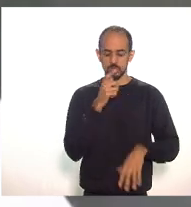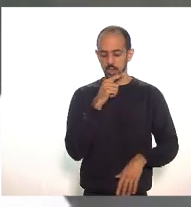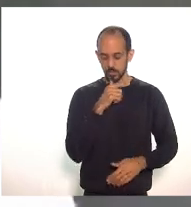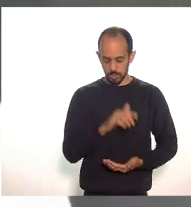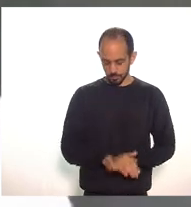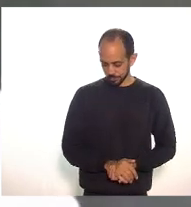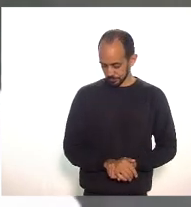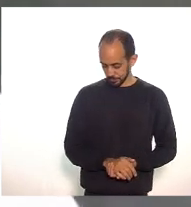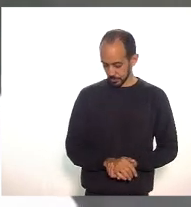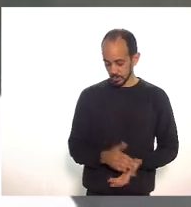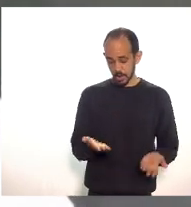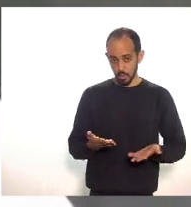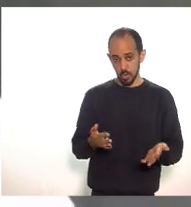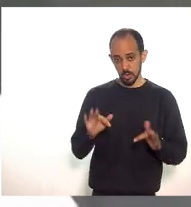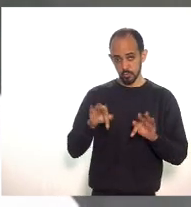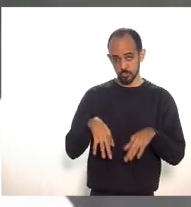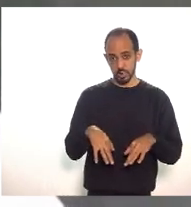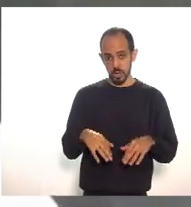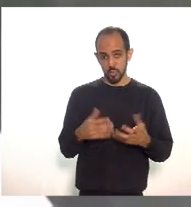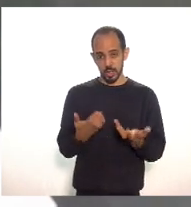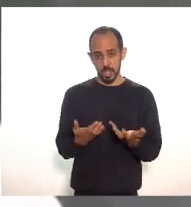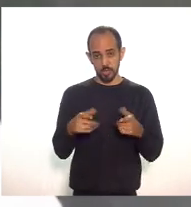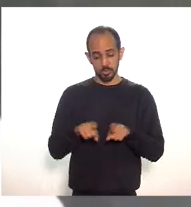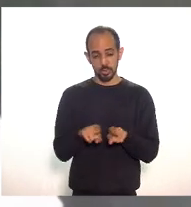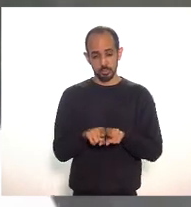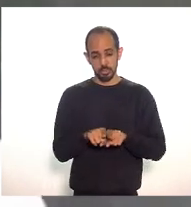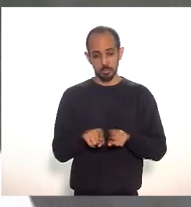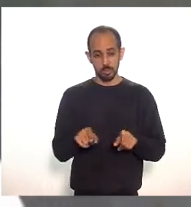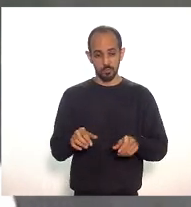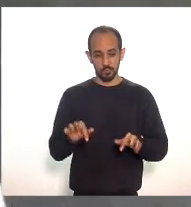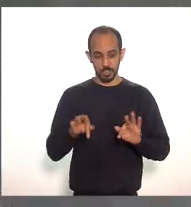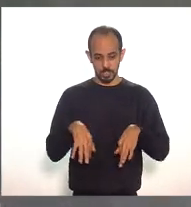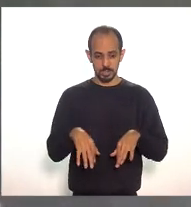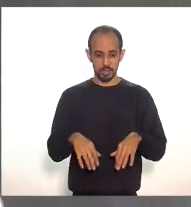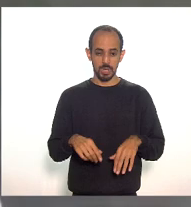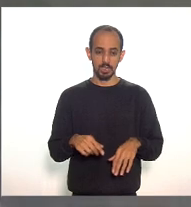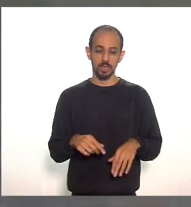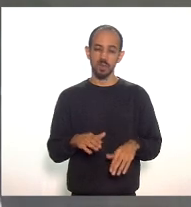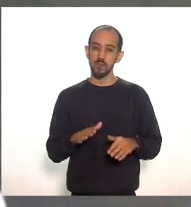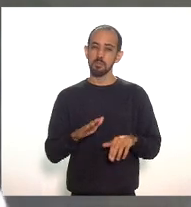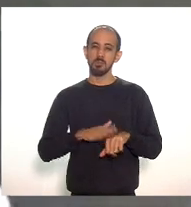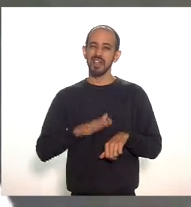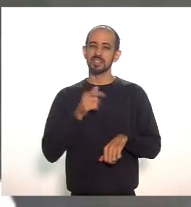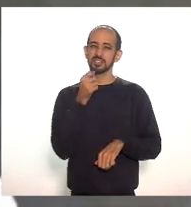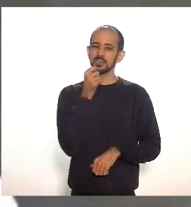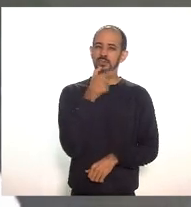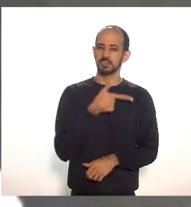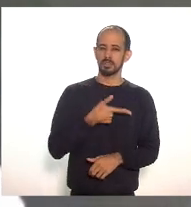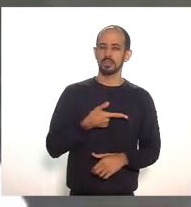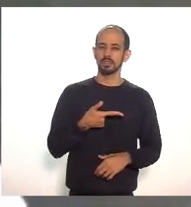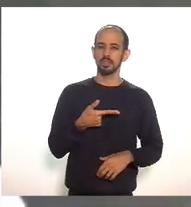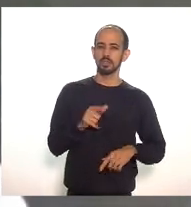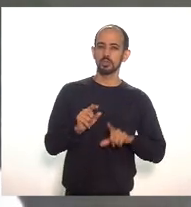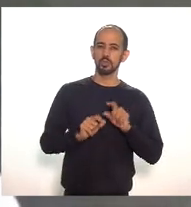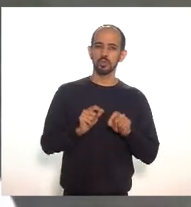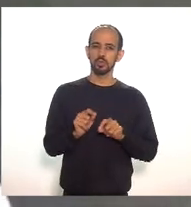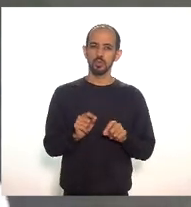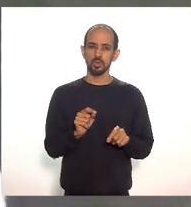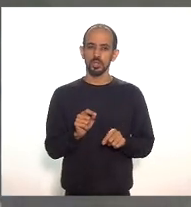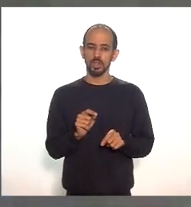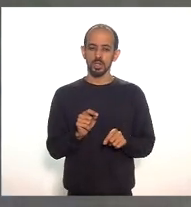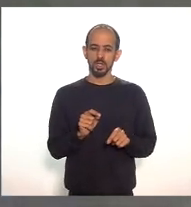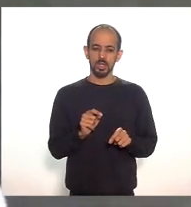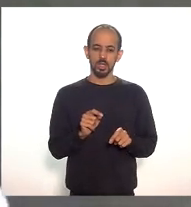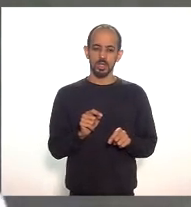eu queria deixar aqui para concluir Presidente o que eu acho que é o mais irônico de todo esse processo Porque a